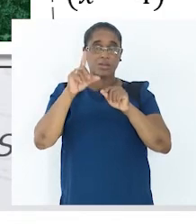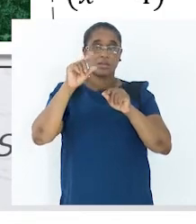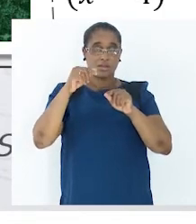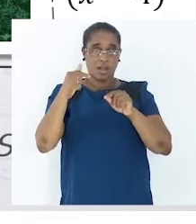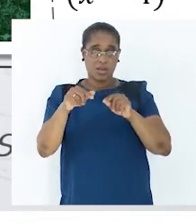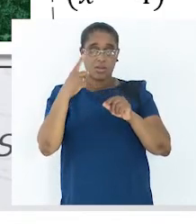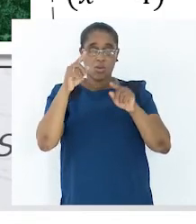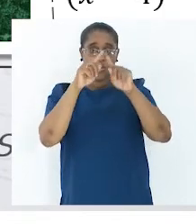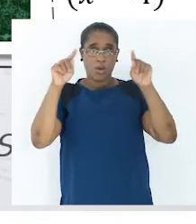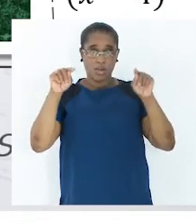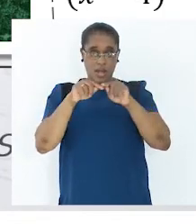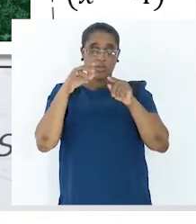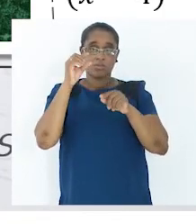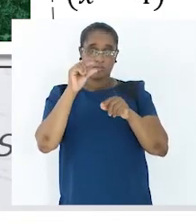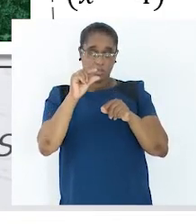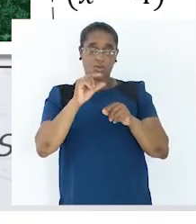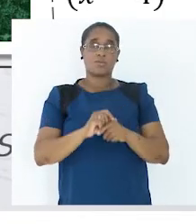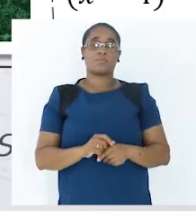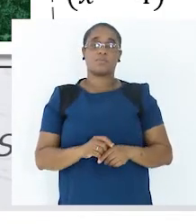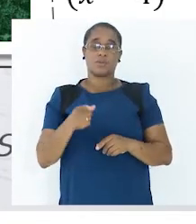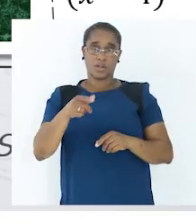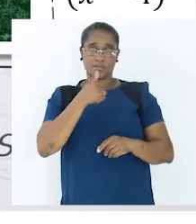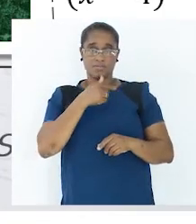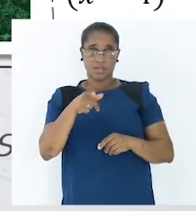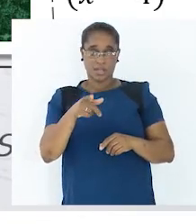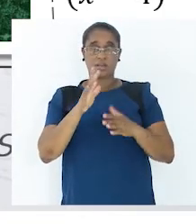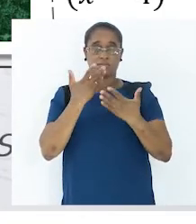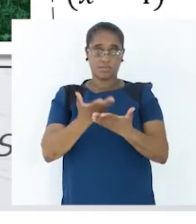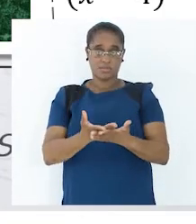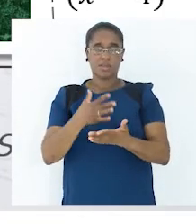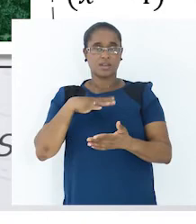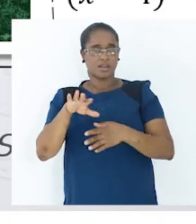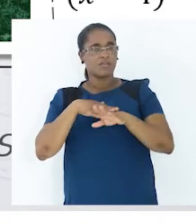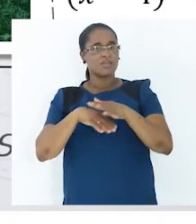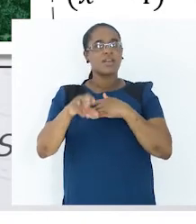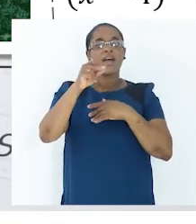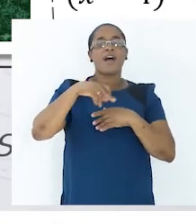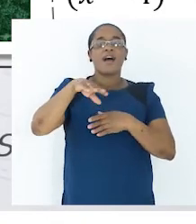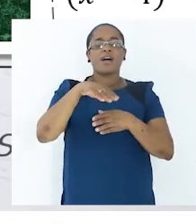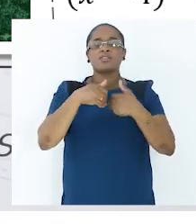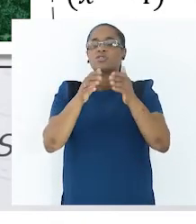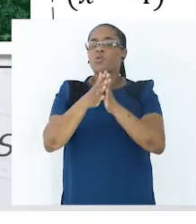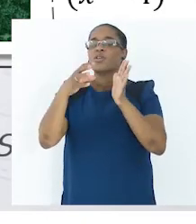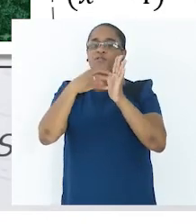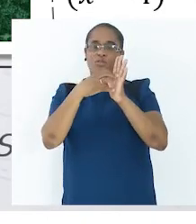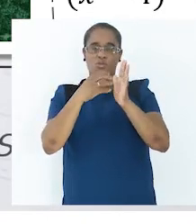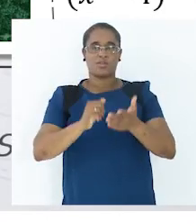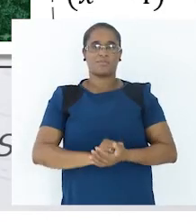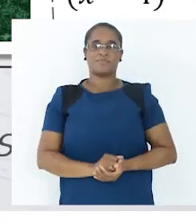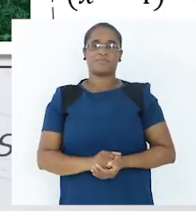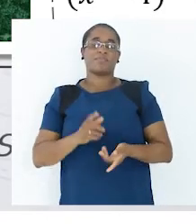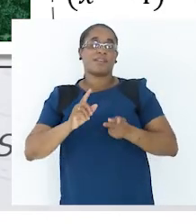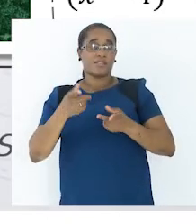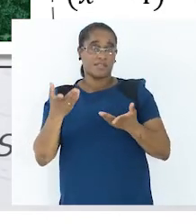um quadrado menor, com essas medidas que nós já dissemos. Pretende-se calcular a área de toda a figura,